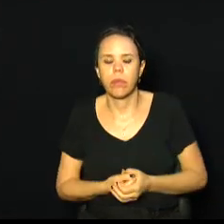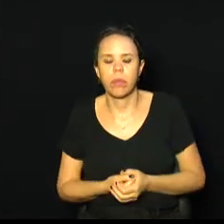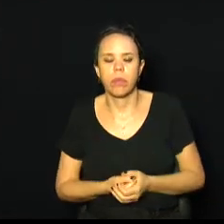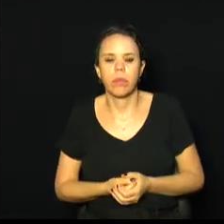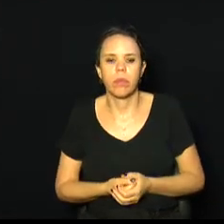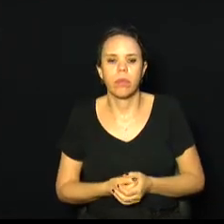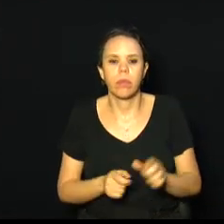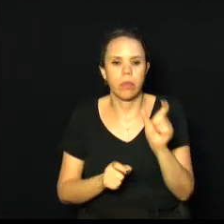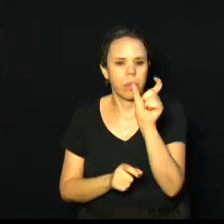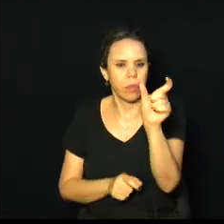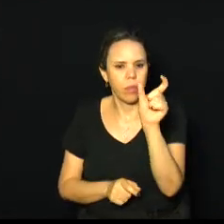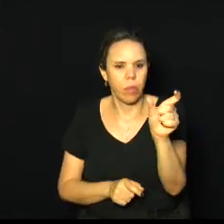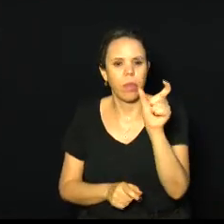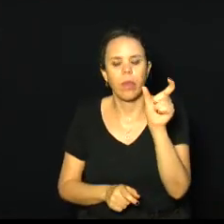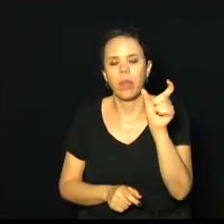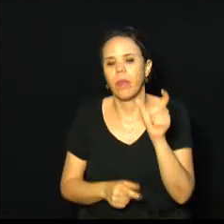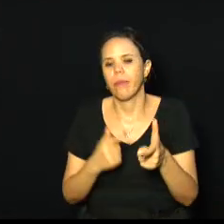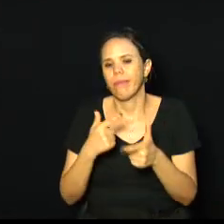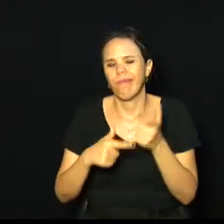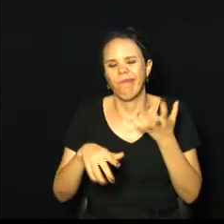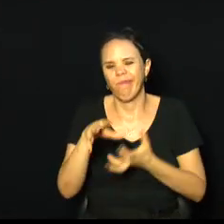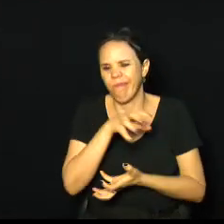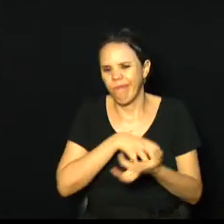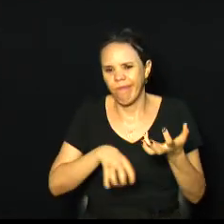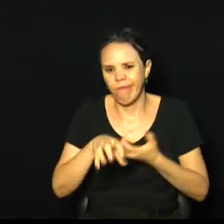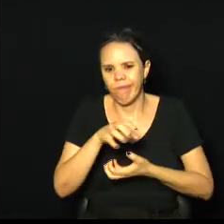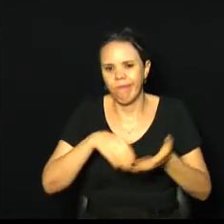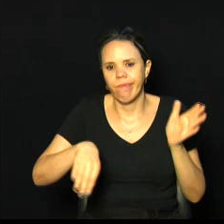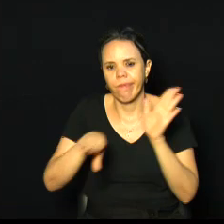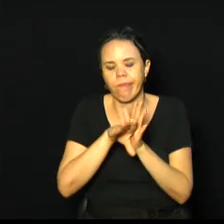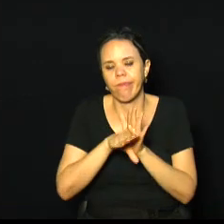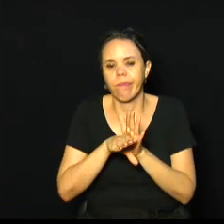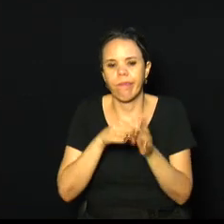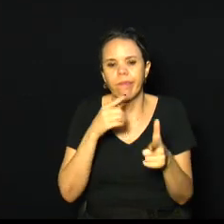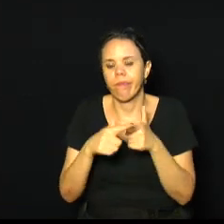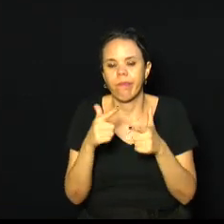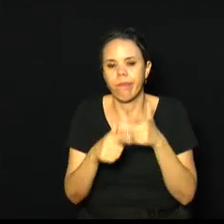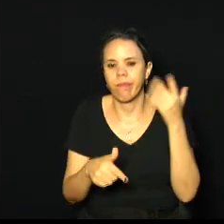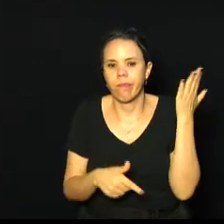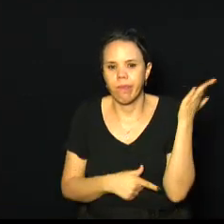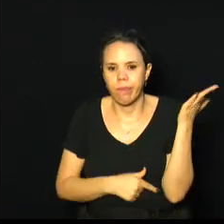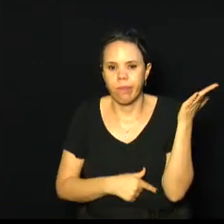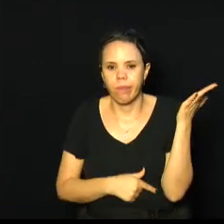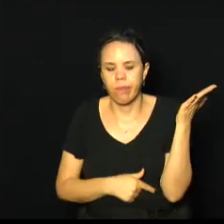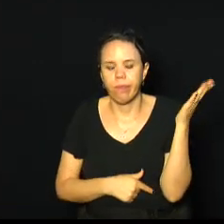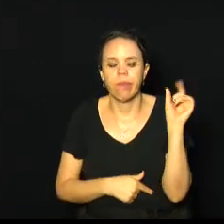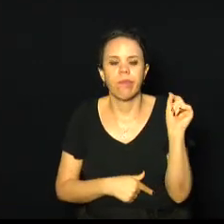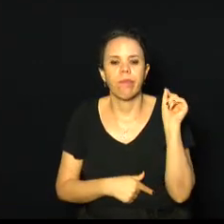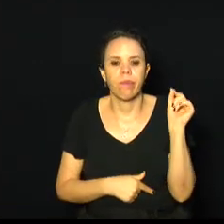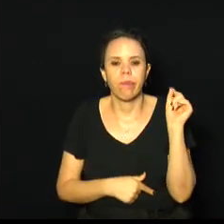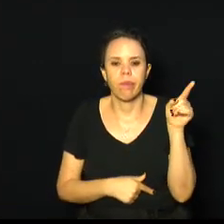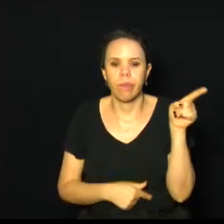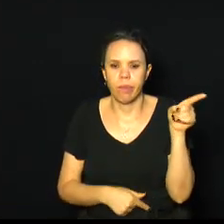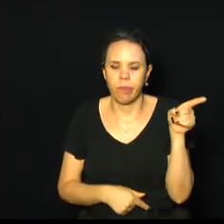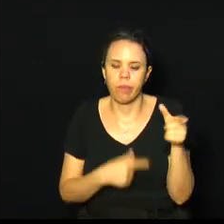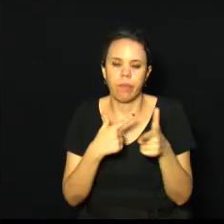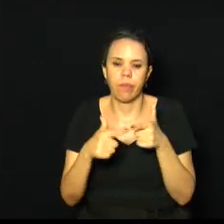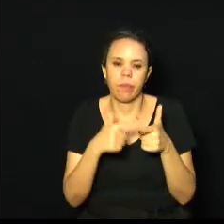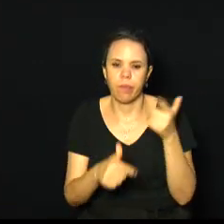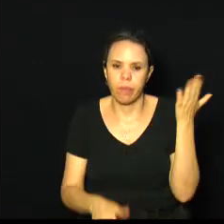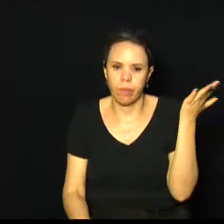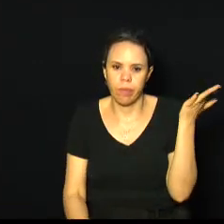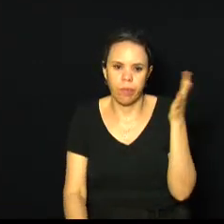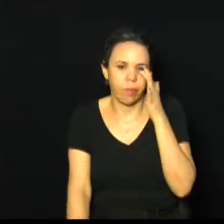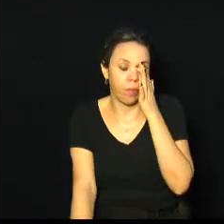correto é caos. E isso, no caso, chega a uma situação, né, que essa é a realidade,